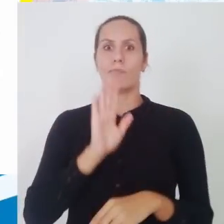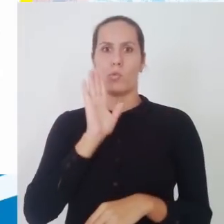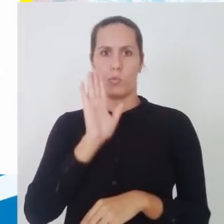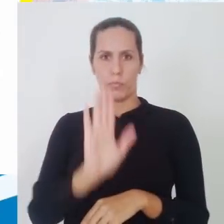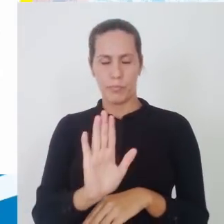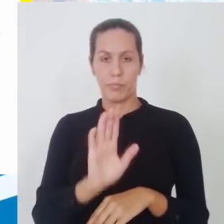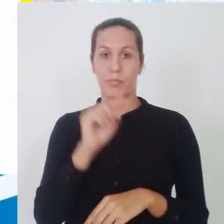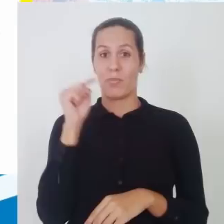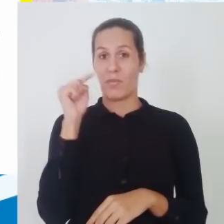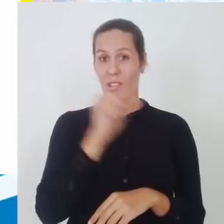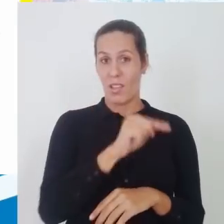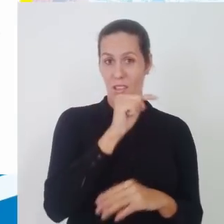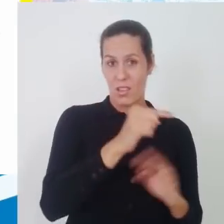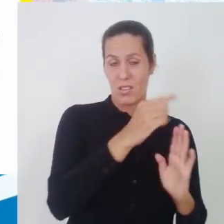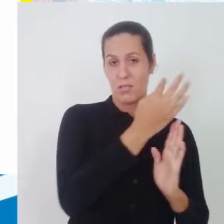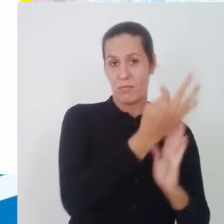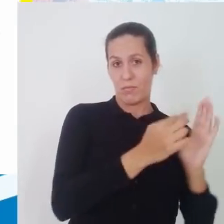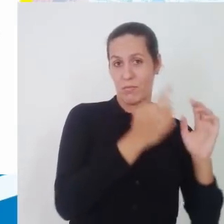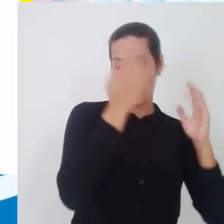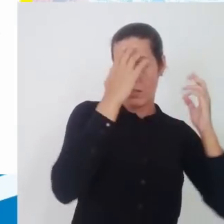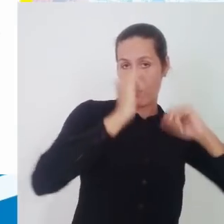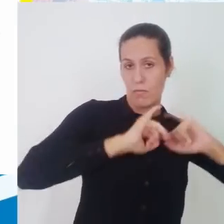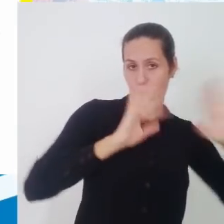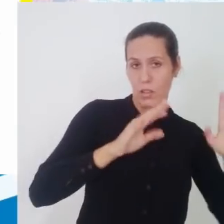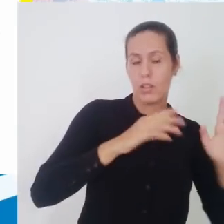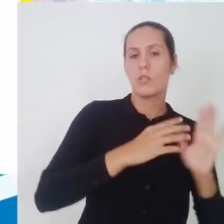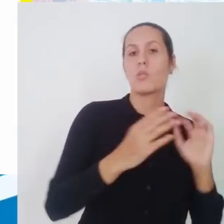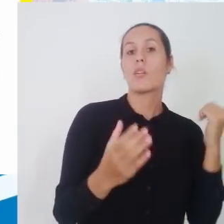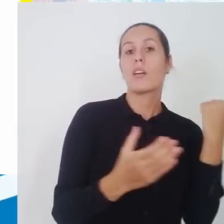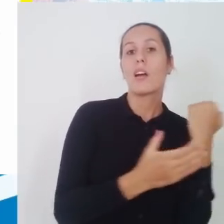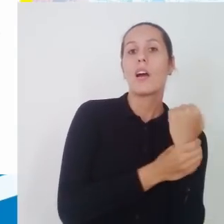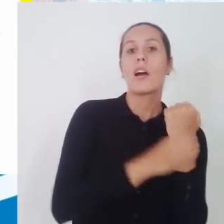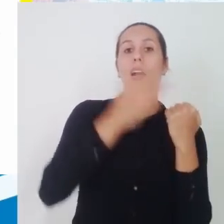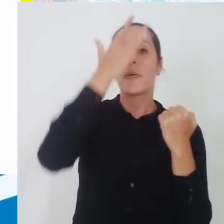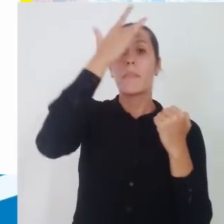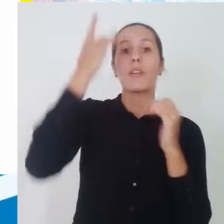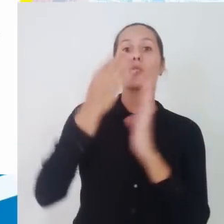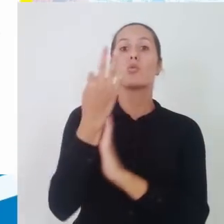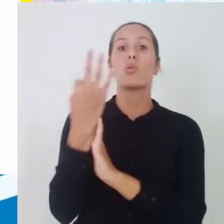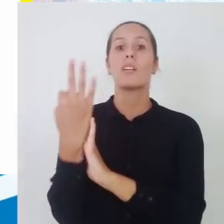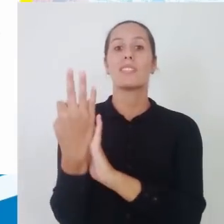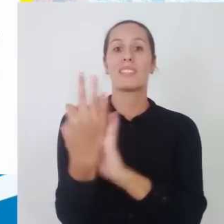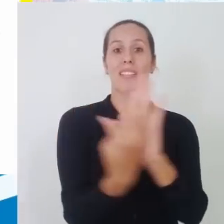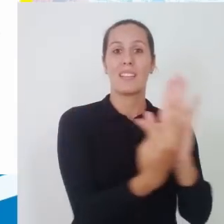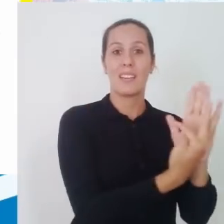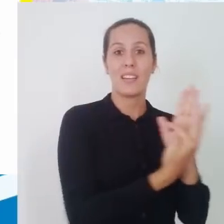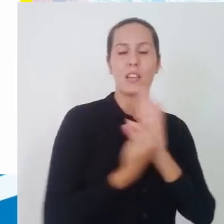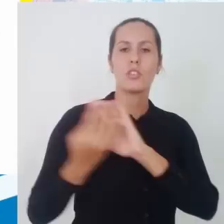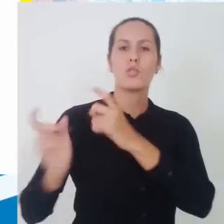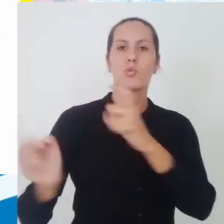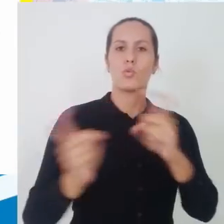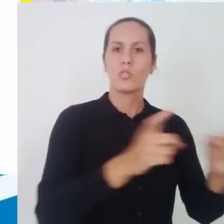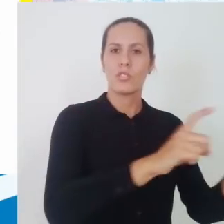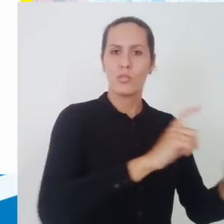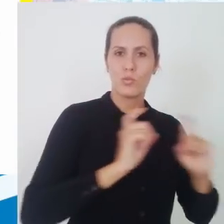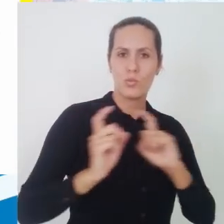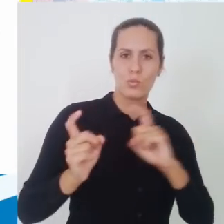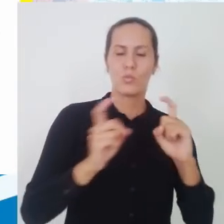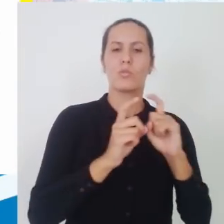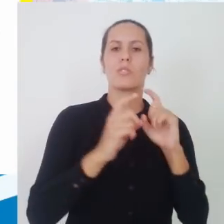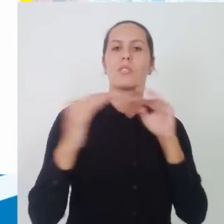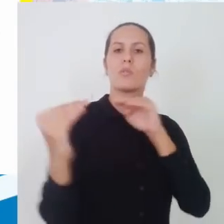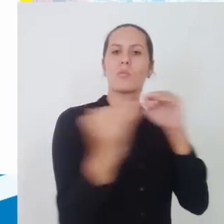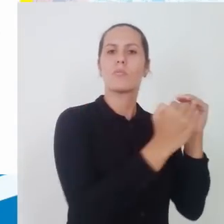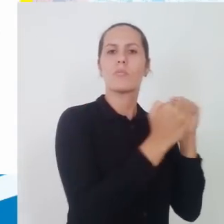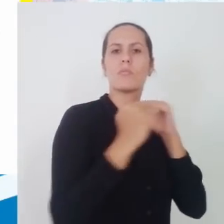artista que a gente acabou de analisar, essa pessoa errou, ela não identificou uma explosão. O que nós temos são imagens